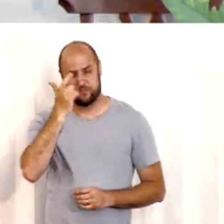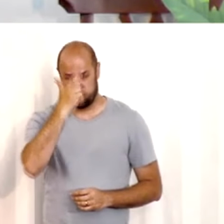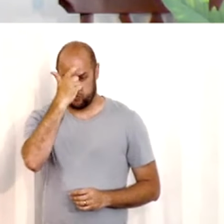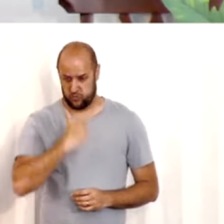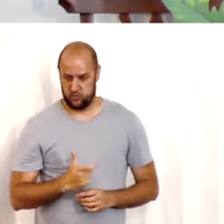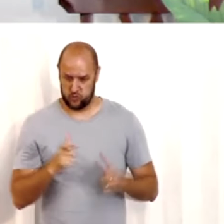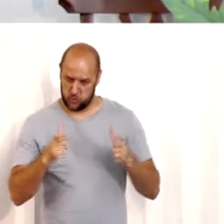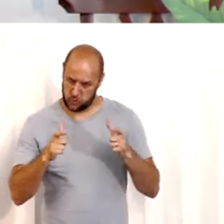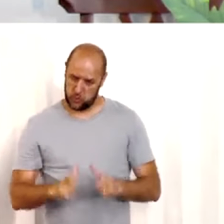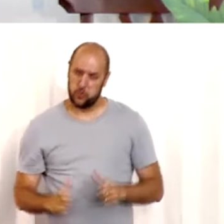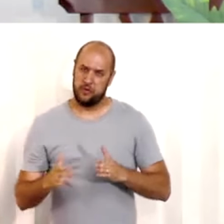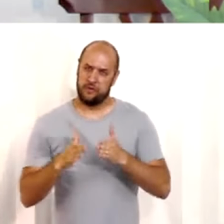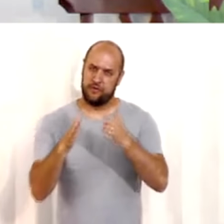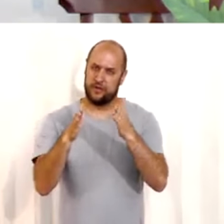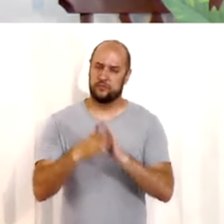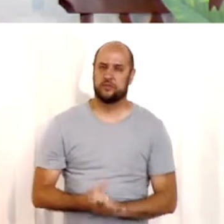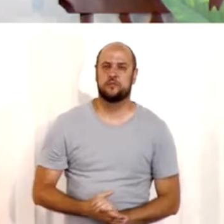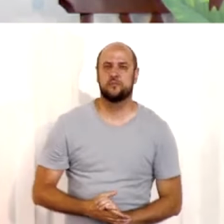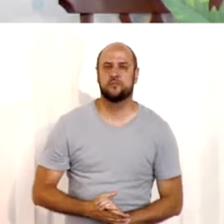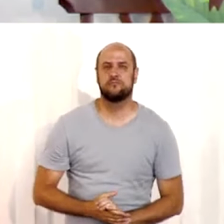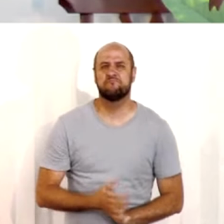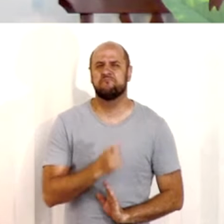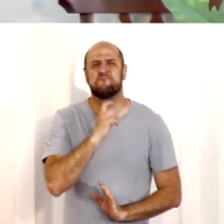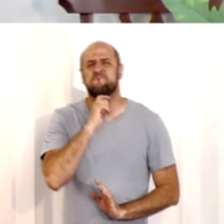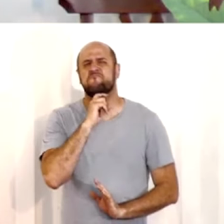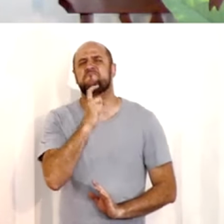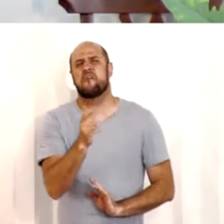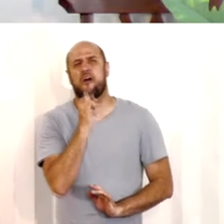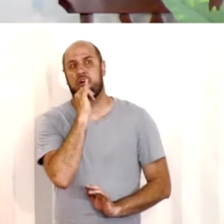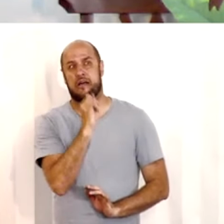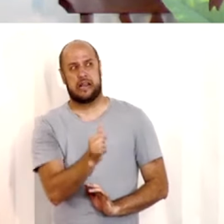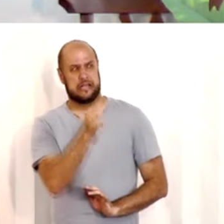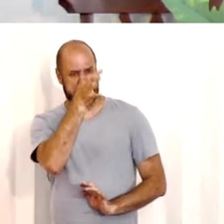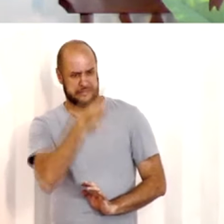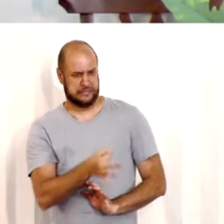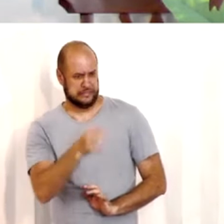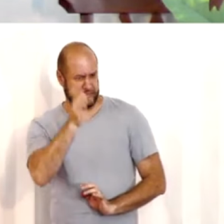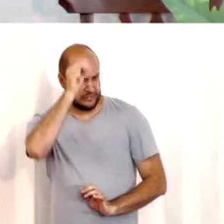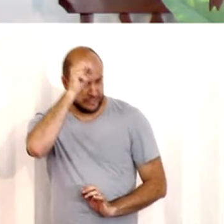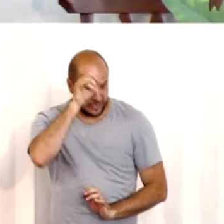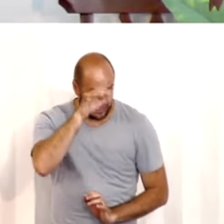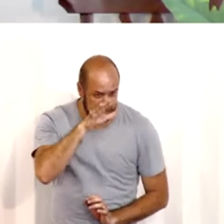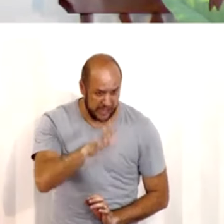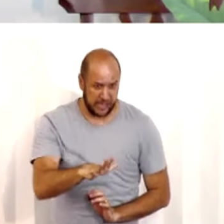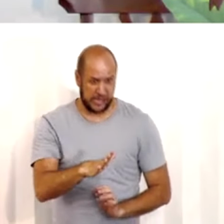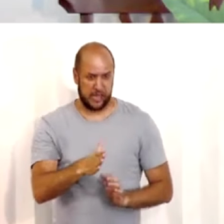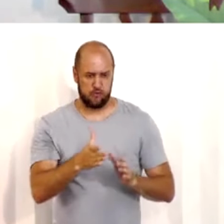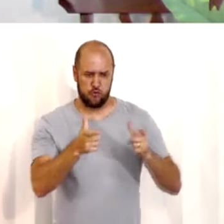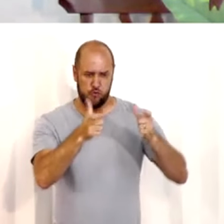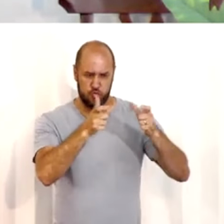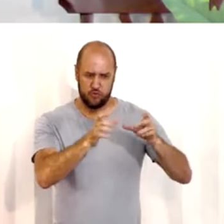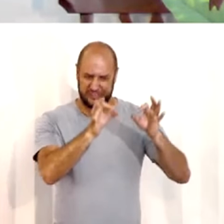nessa caminhada. Ninguém pode dizer certamente, claramente, o estágio